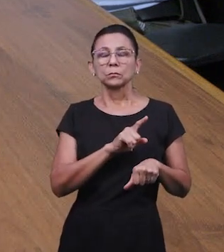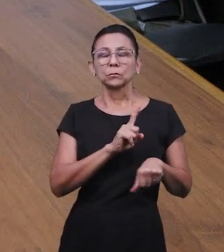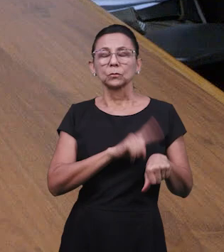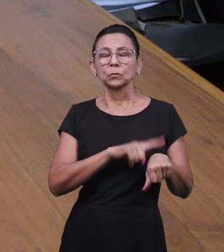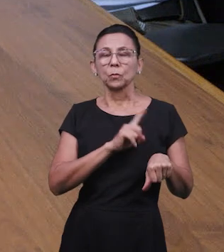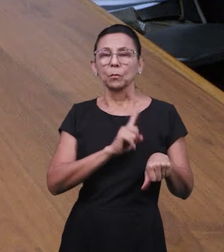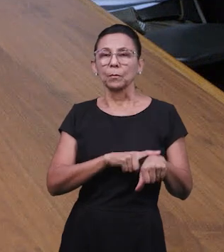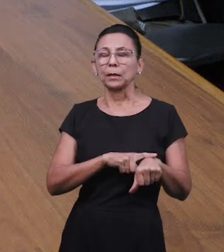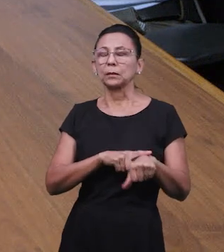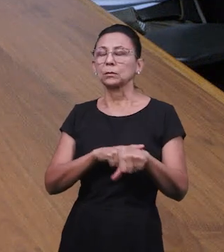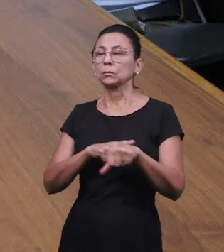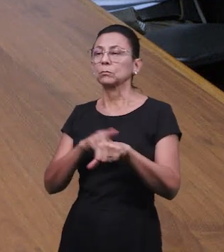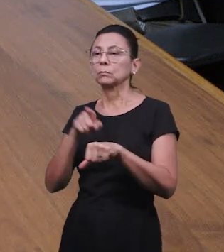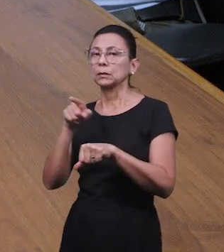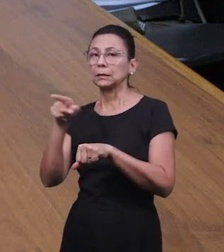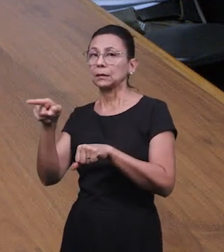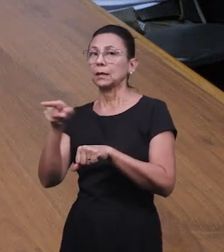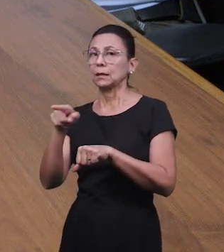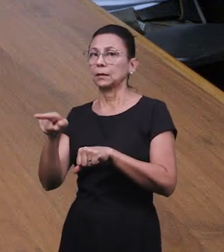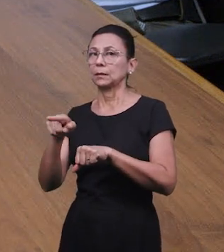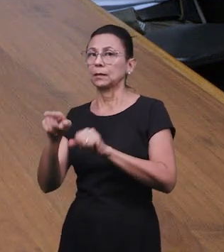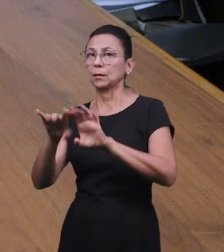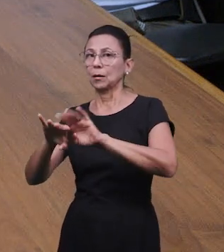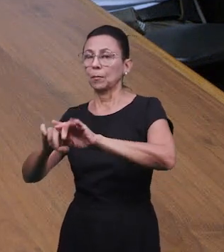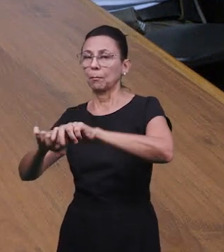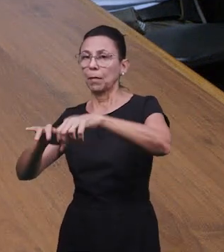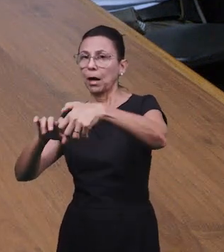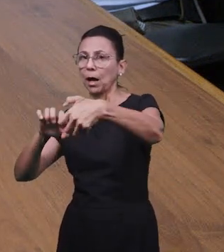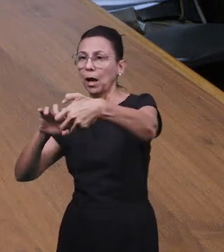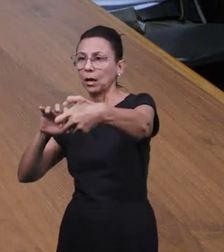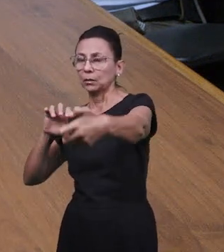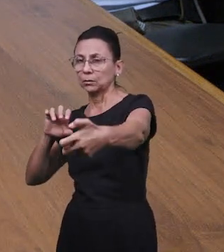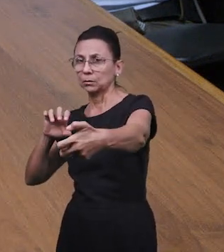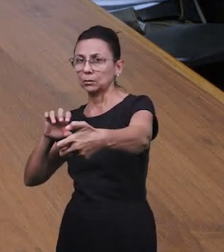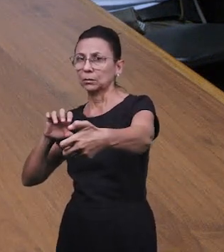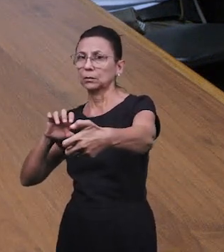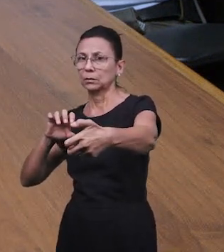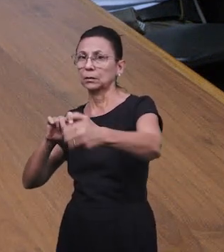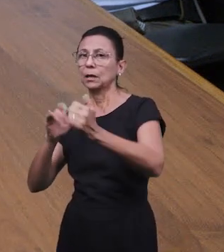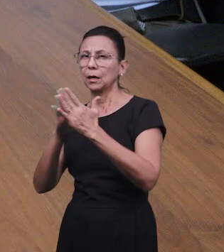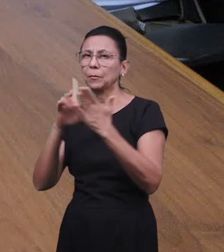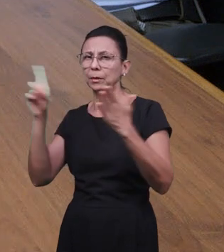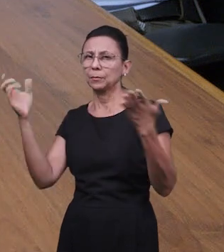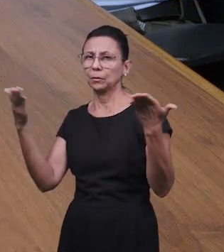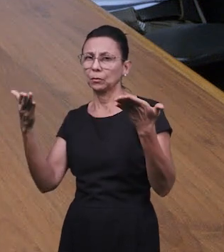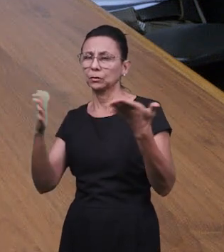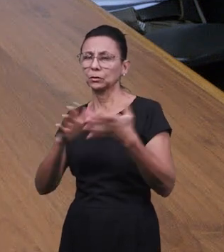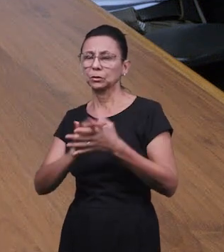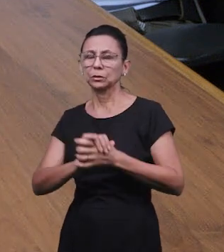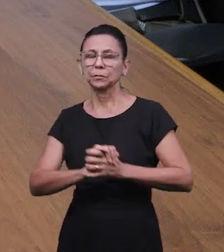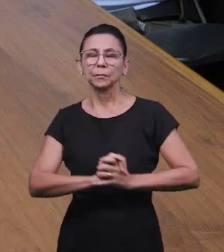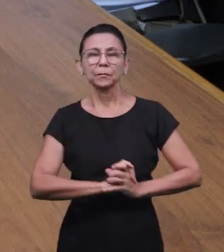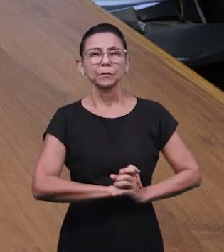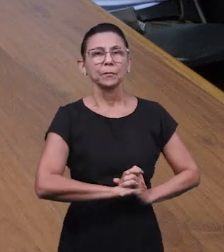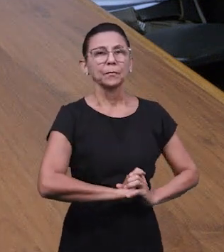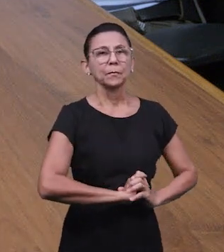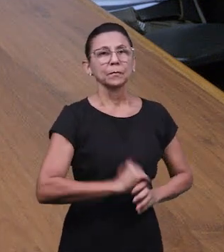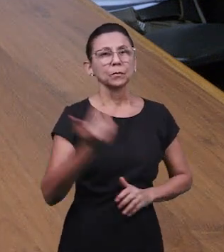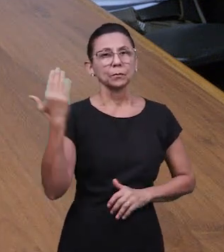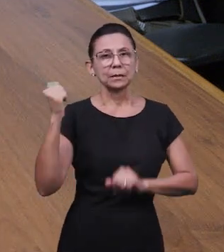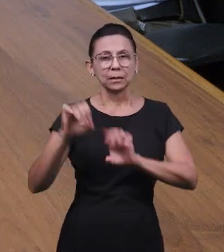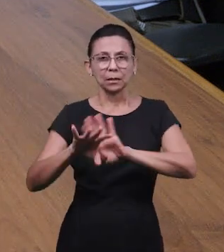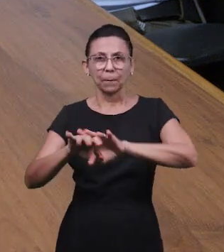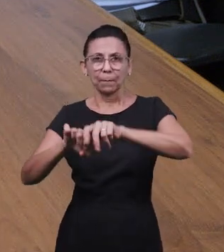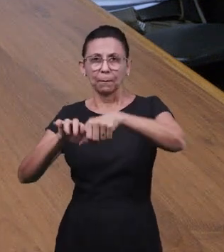Bíblia fala de um mistério. Evangelho é um mistério. Quando você fala de evangelho, você está falando de religião, não, você está falando de um Jesus que ressuscitou e